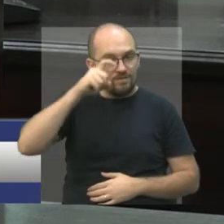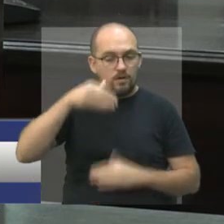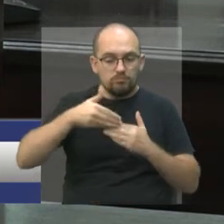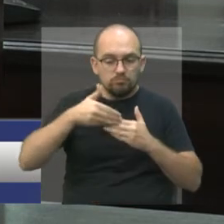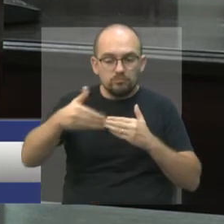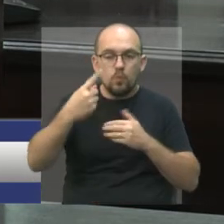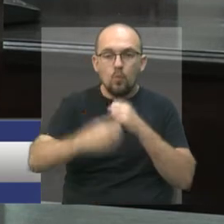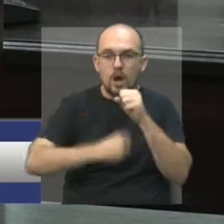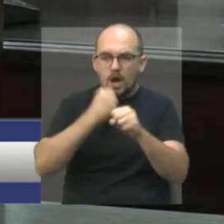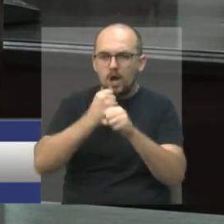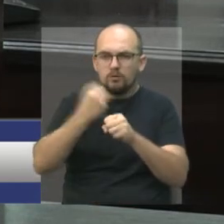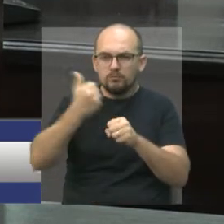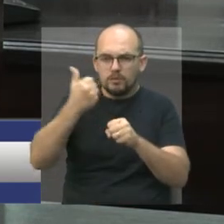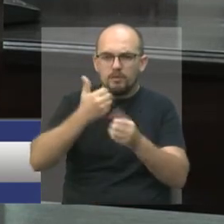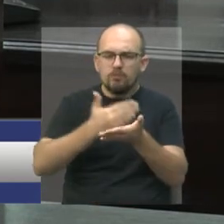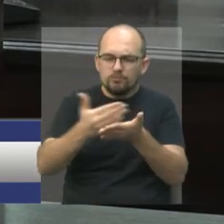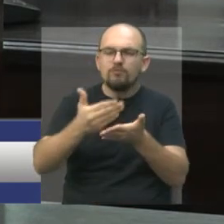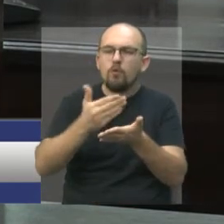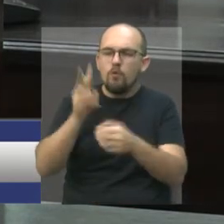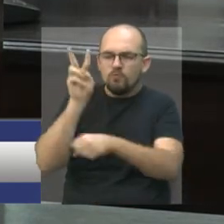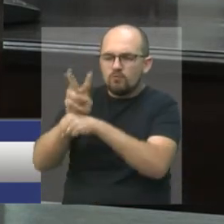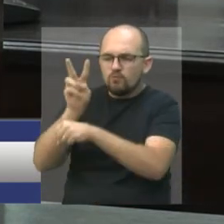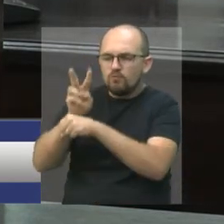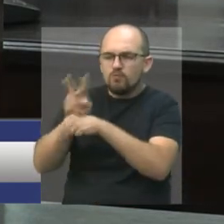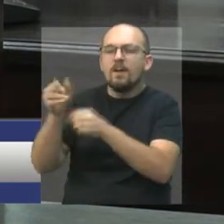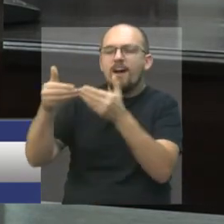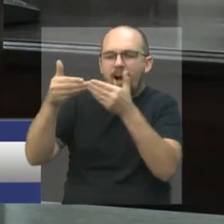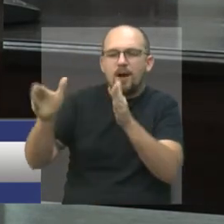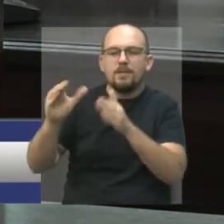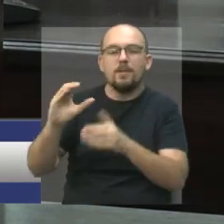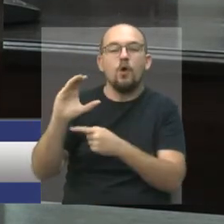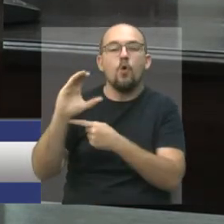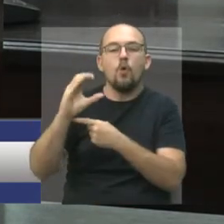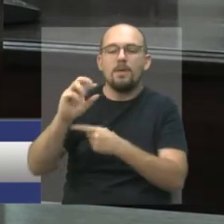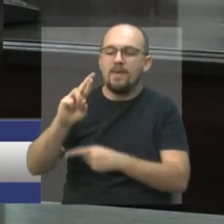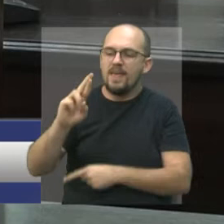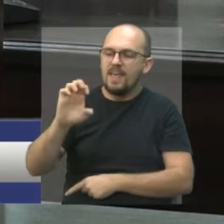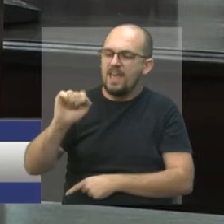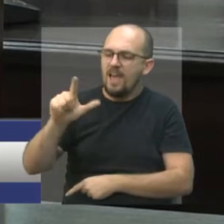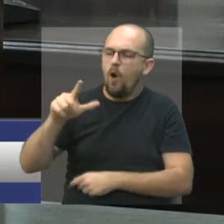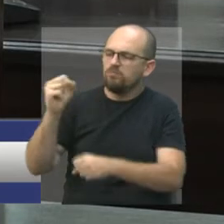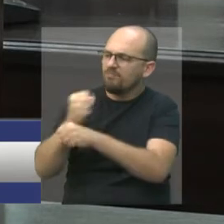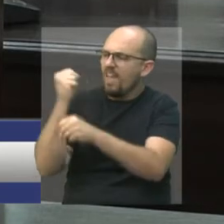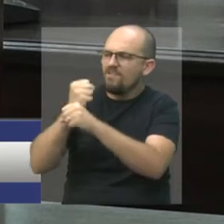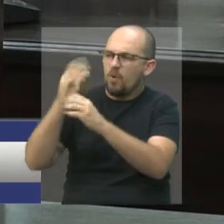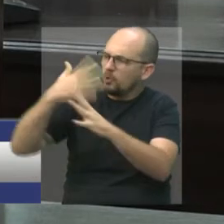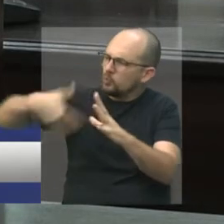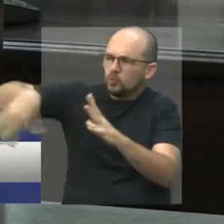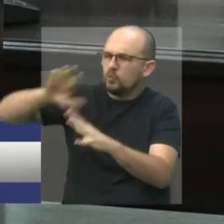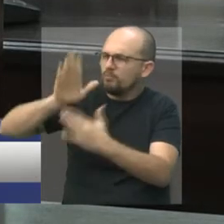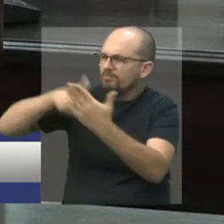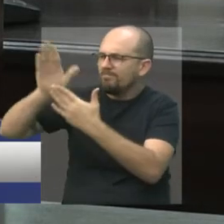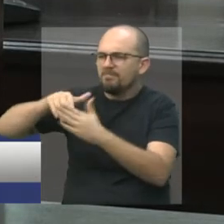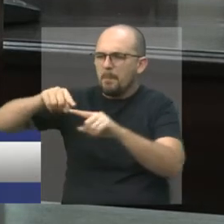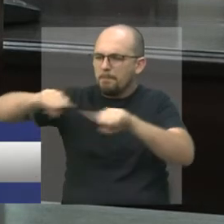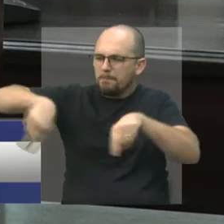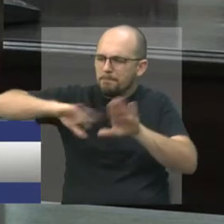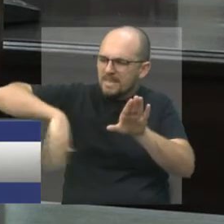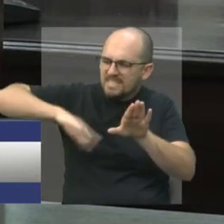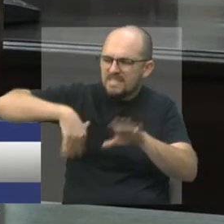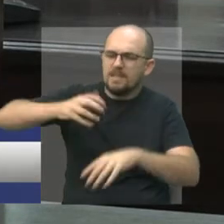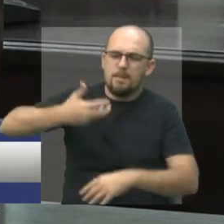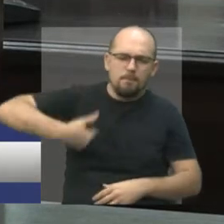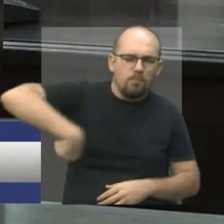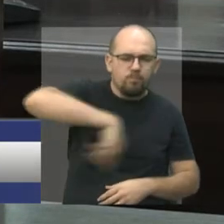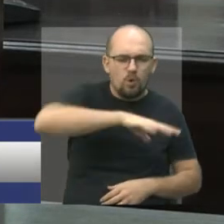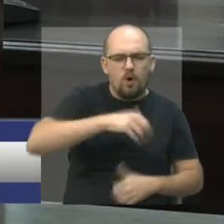Herosa Galvão. Vamos reabrir o Clube Real. Vamos entregar totalmente reformado para a população, piscina, descanso de botas,